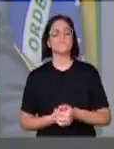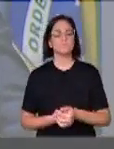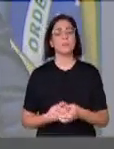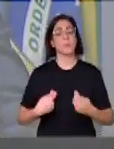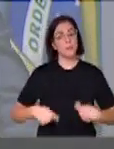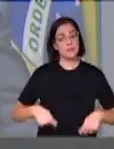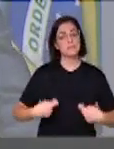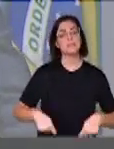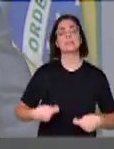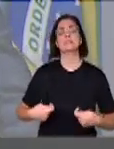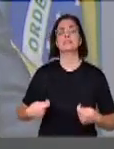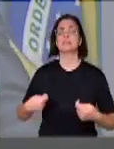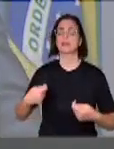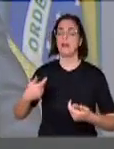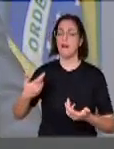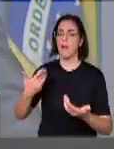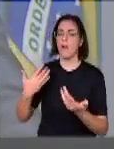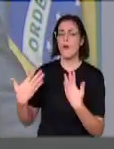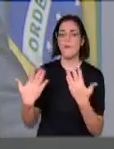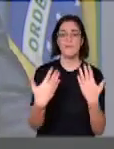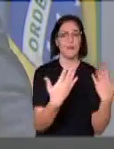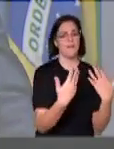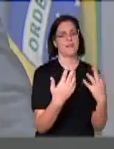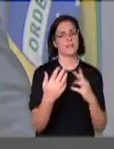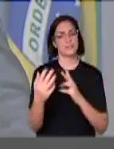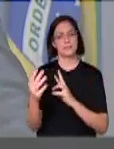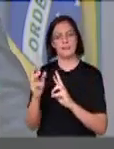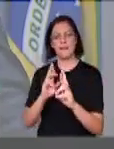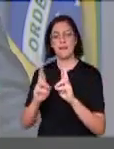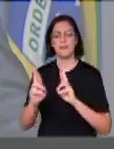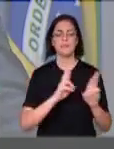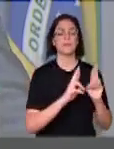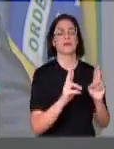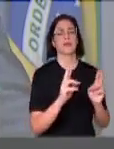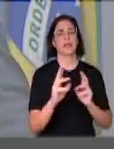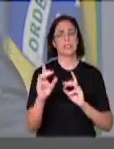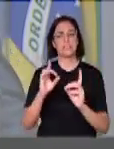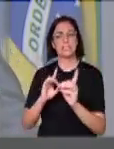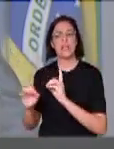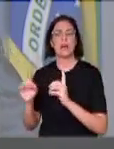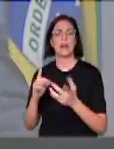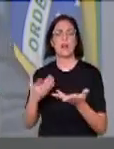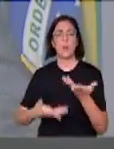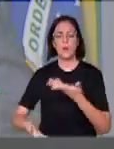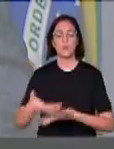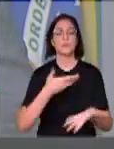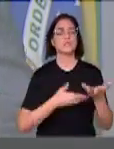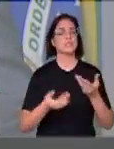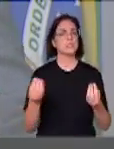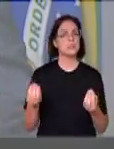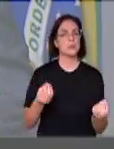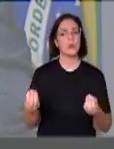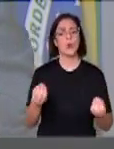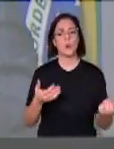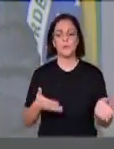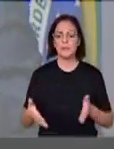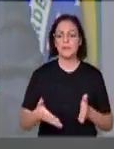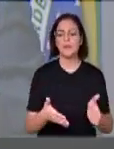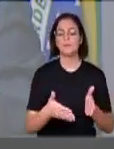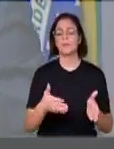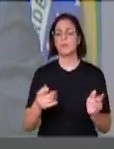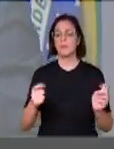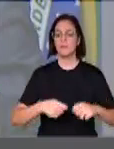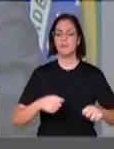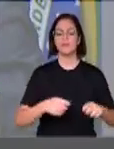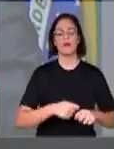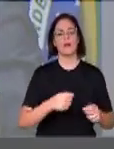do diálogo, da composição e da busca de caminhos que possam realmente nos